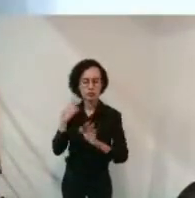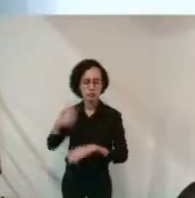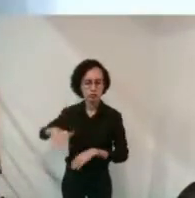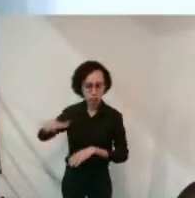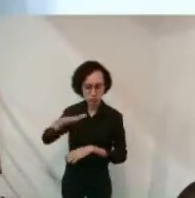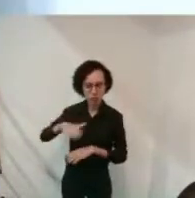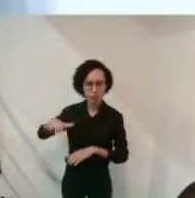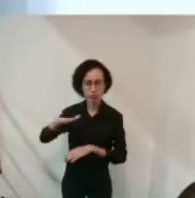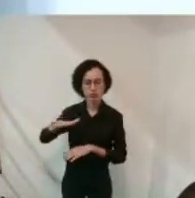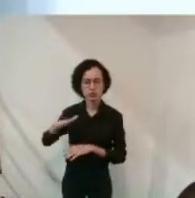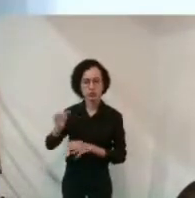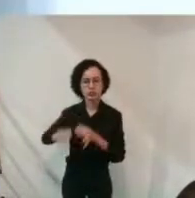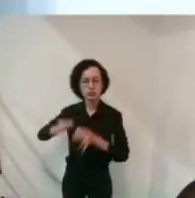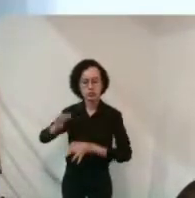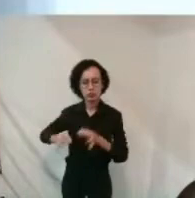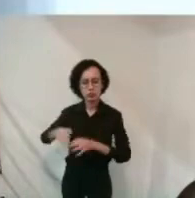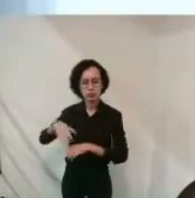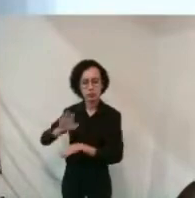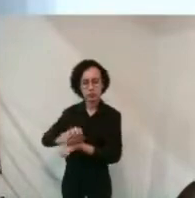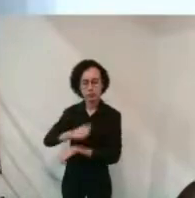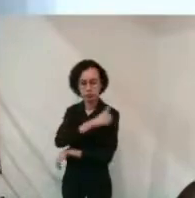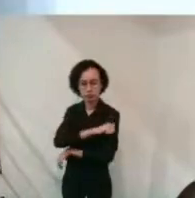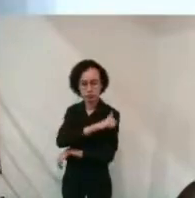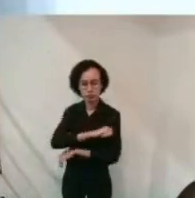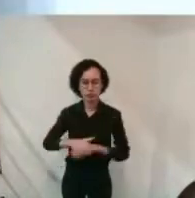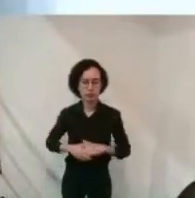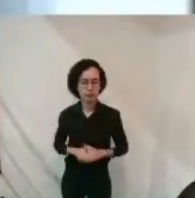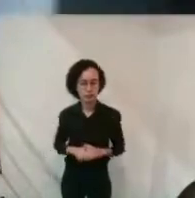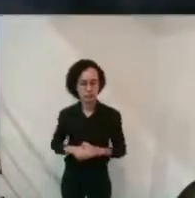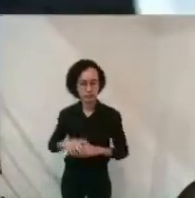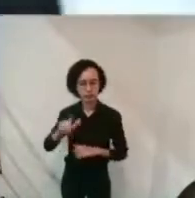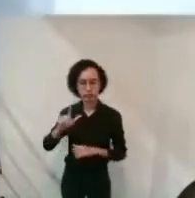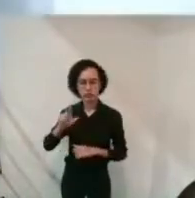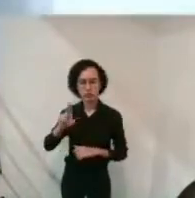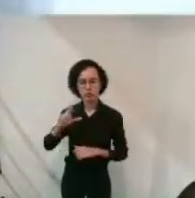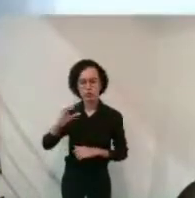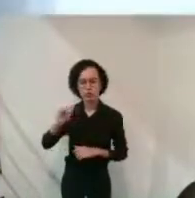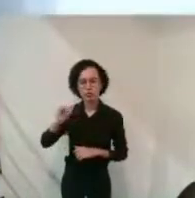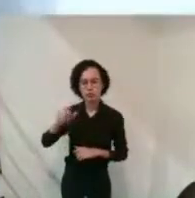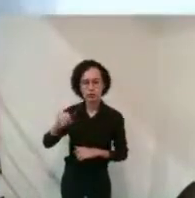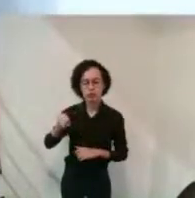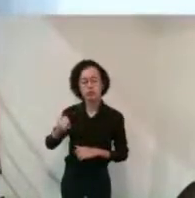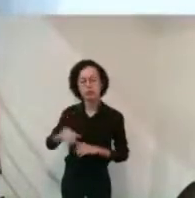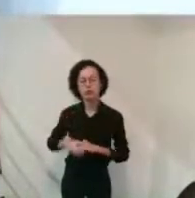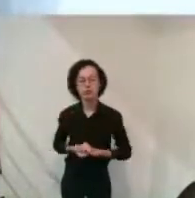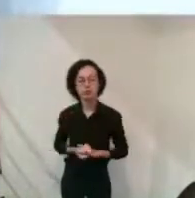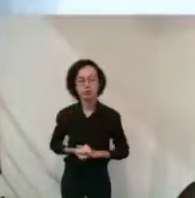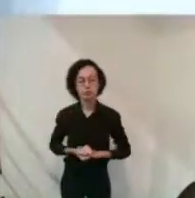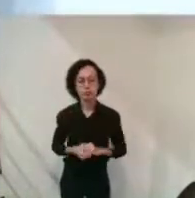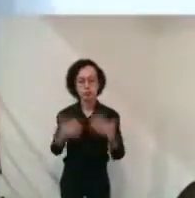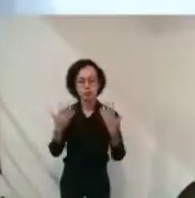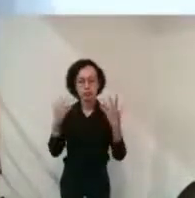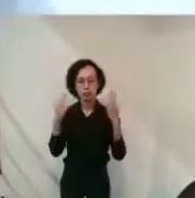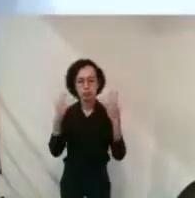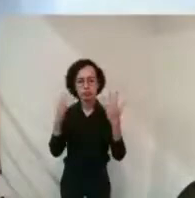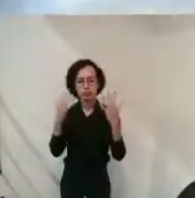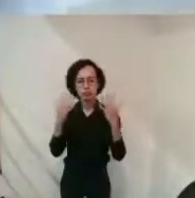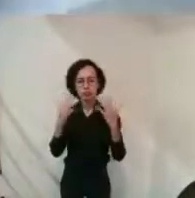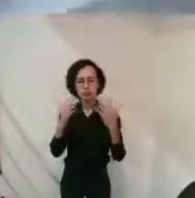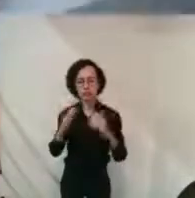Procurador-Geral de Justiça do Estado do Rio de Janeiro, Luciano Oliveira Matos de Souza.